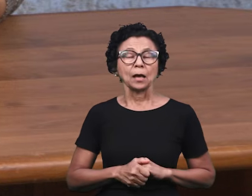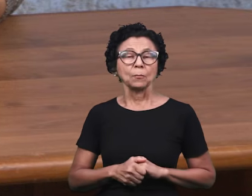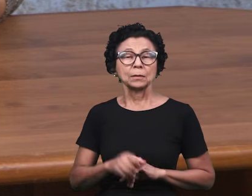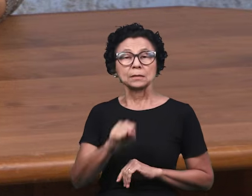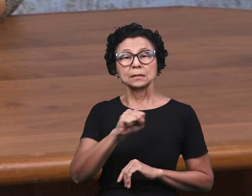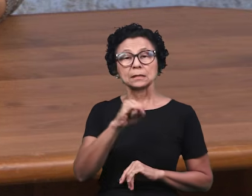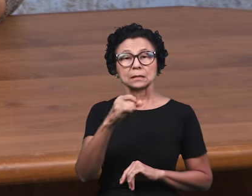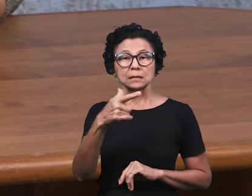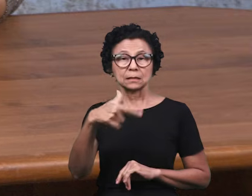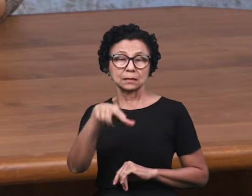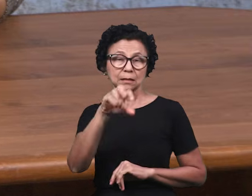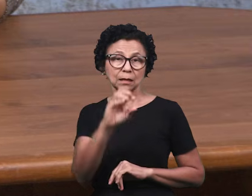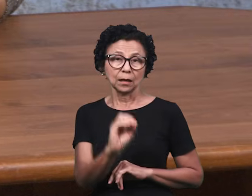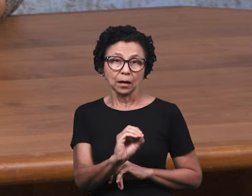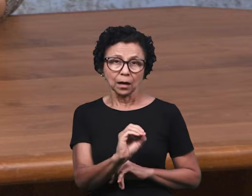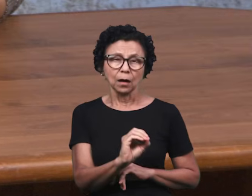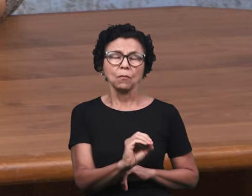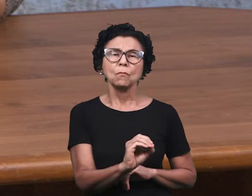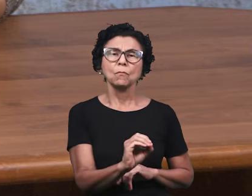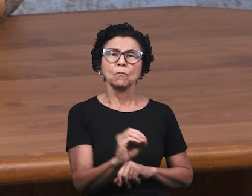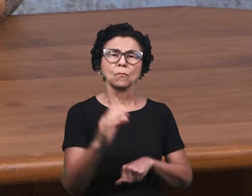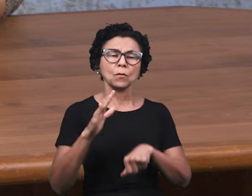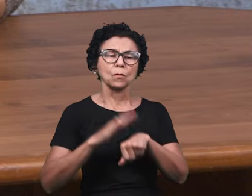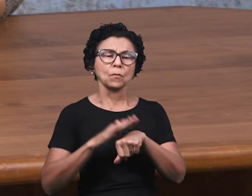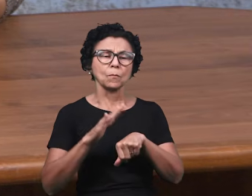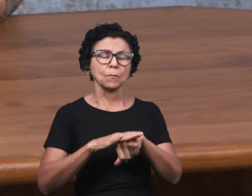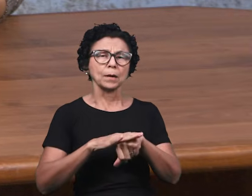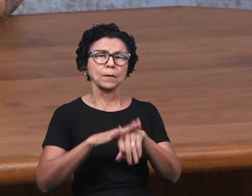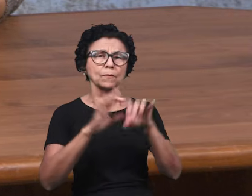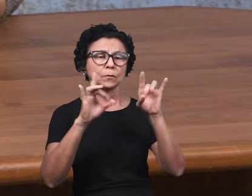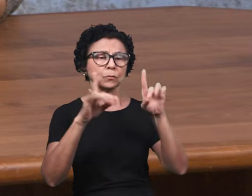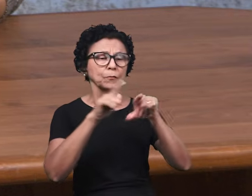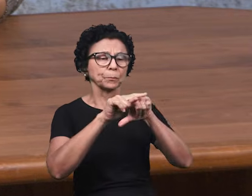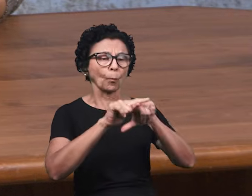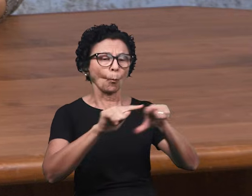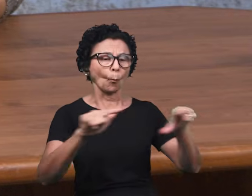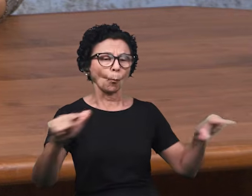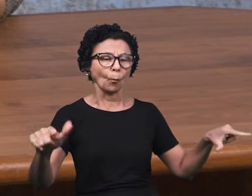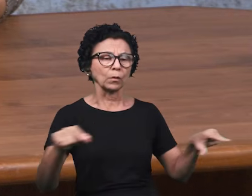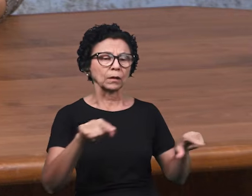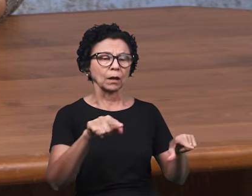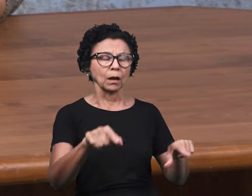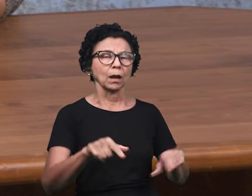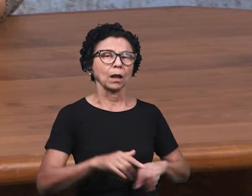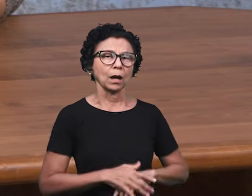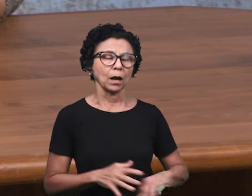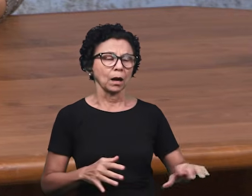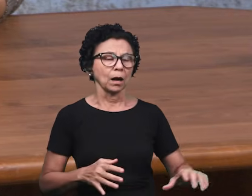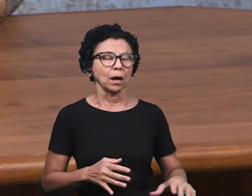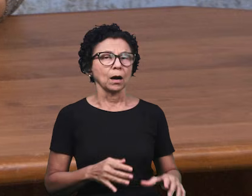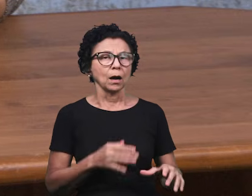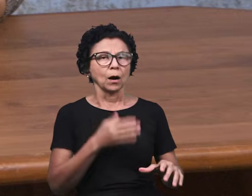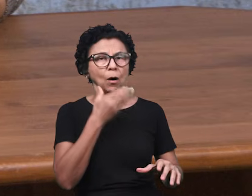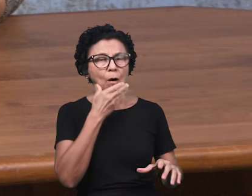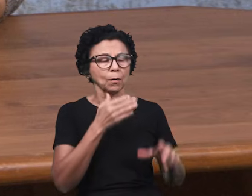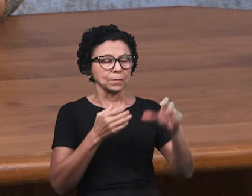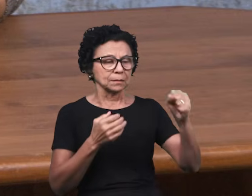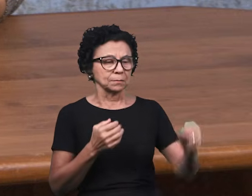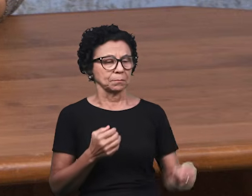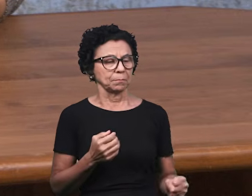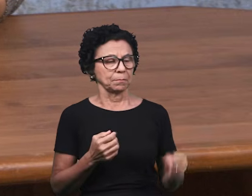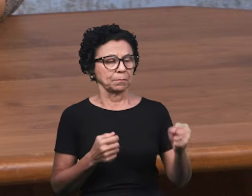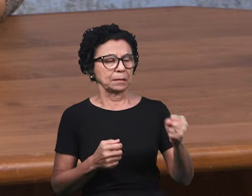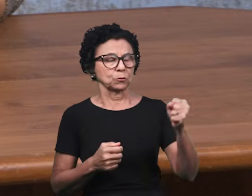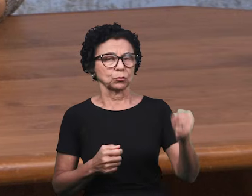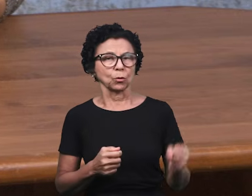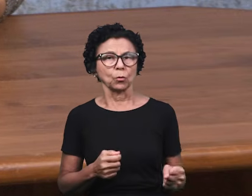Sião, eu deixarei desolada. A ela virão pastores com os seus rebanhos. Levantarão